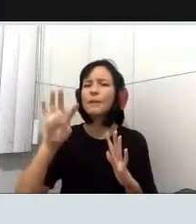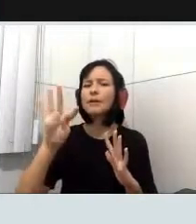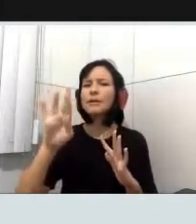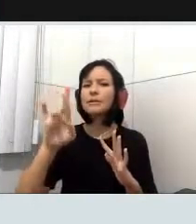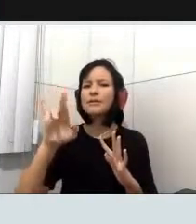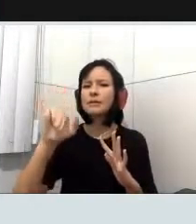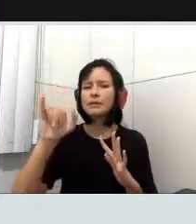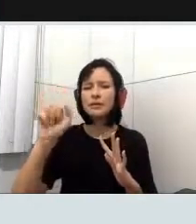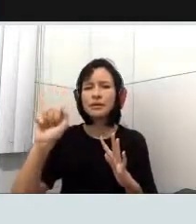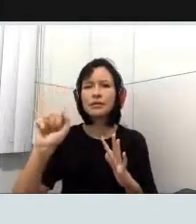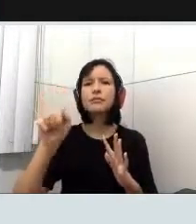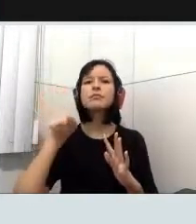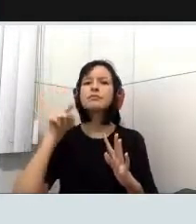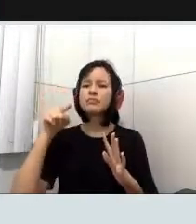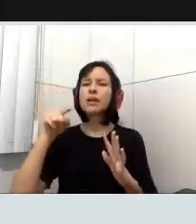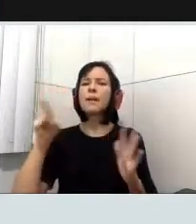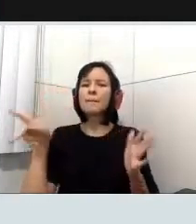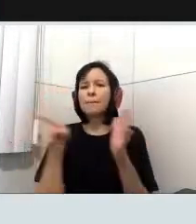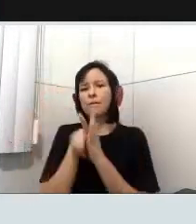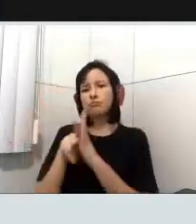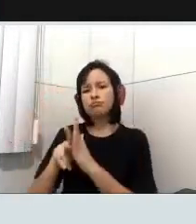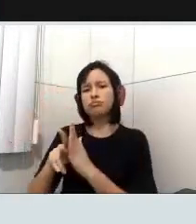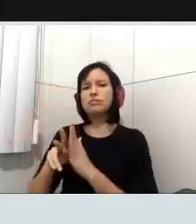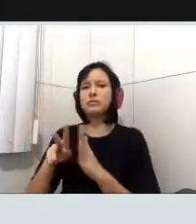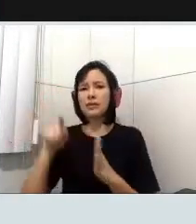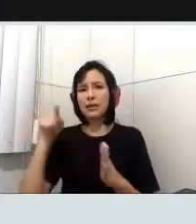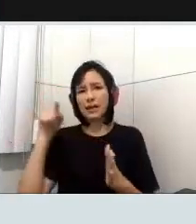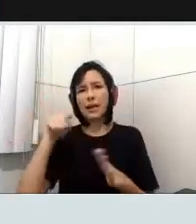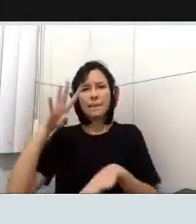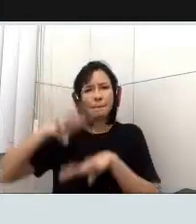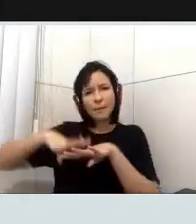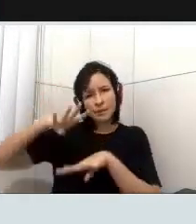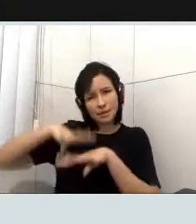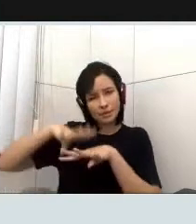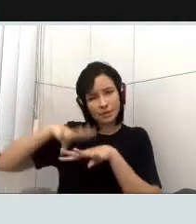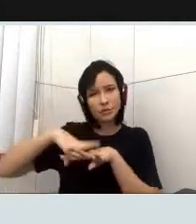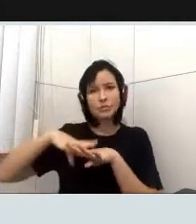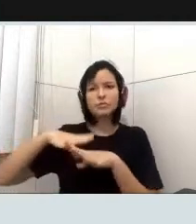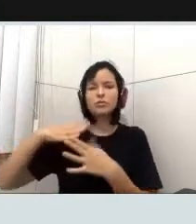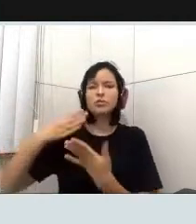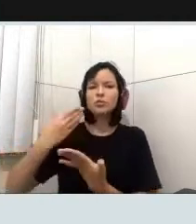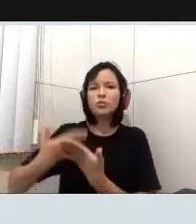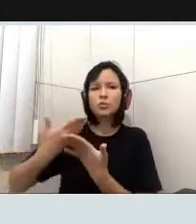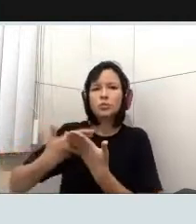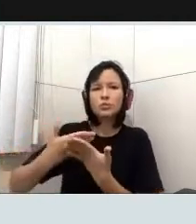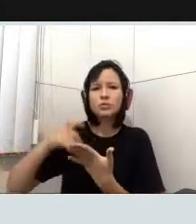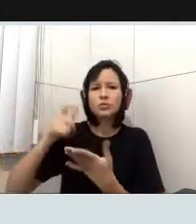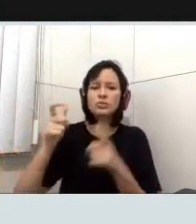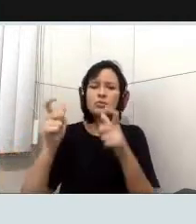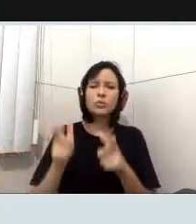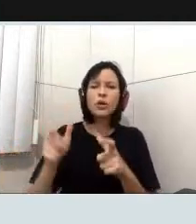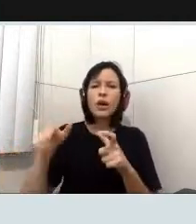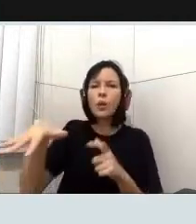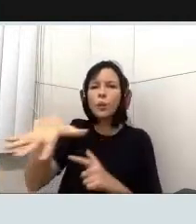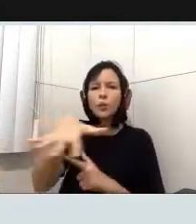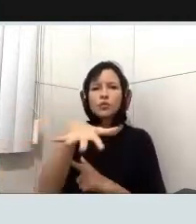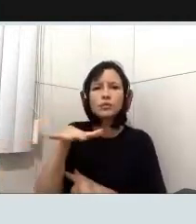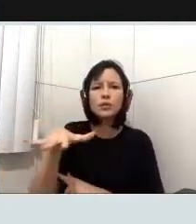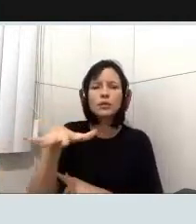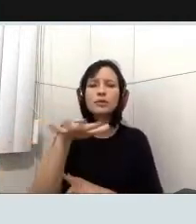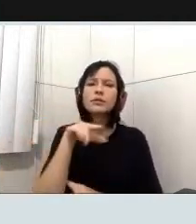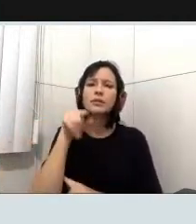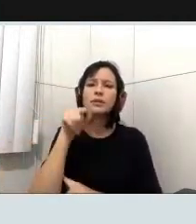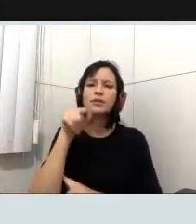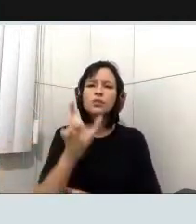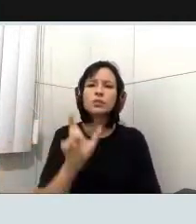É uma parte da matemática que estuda o espaço e as figuras que o ocupam. O termo